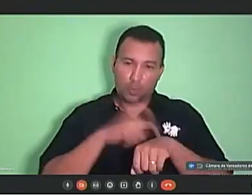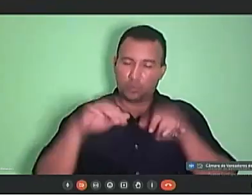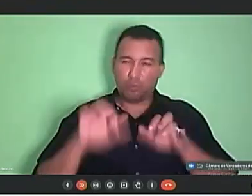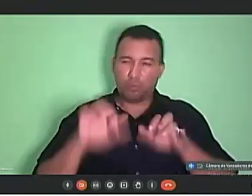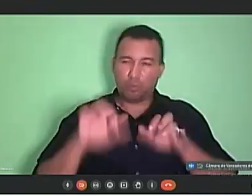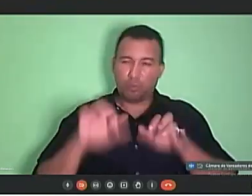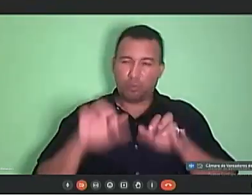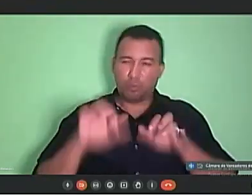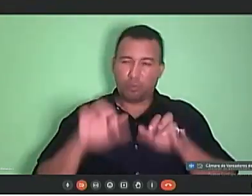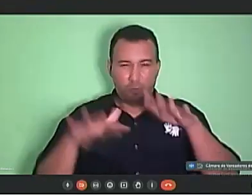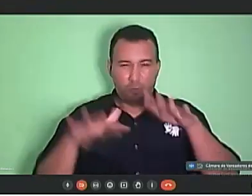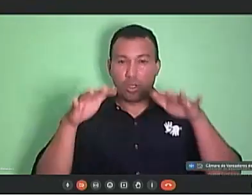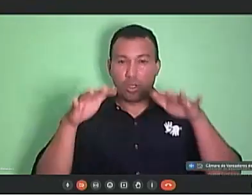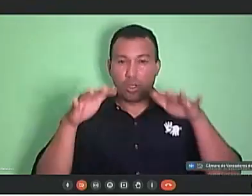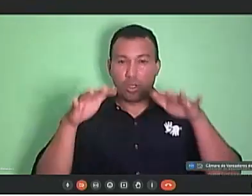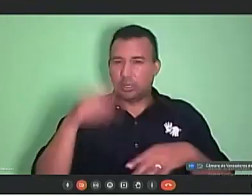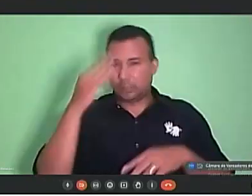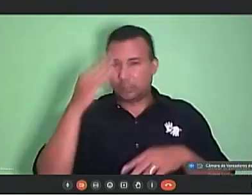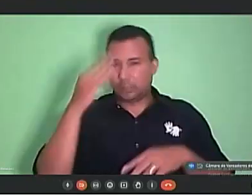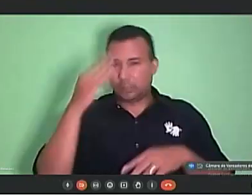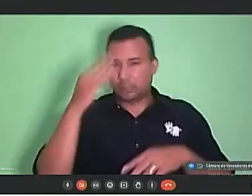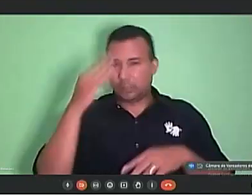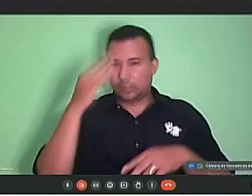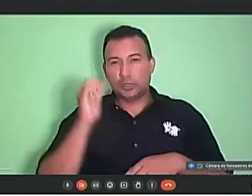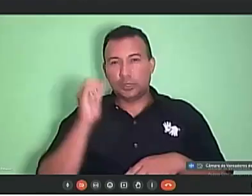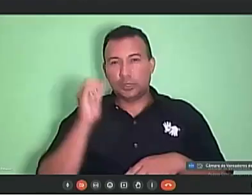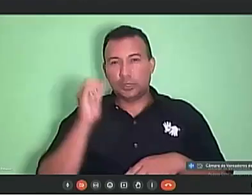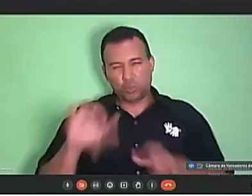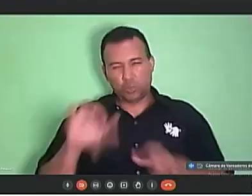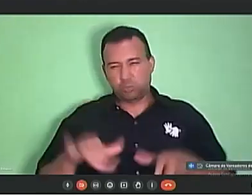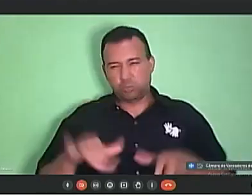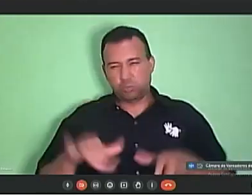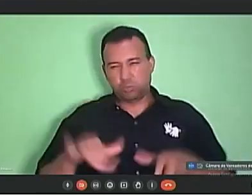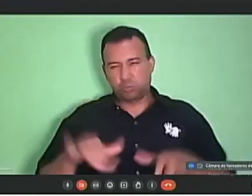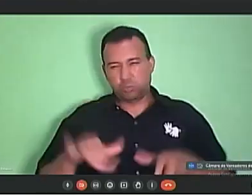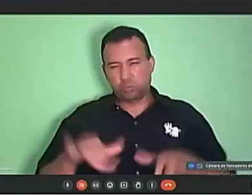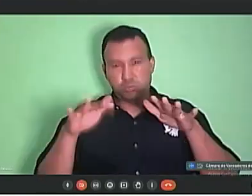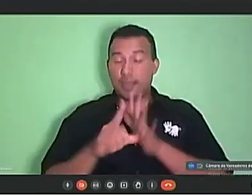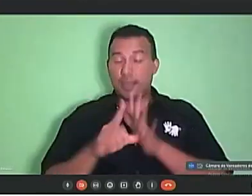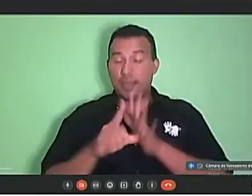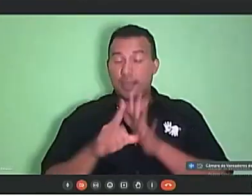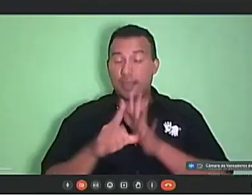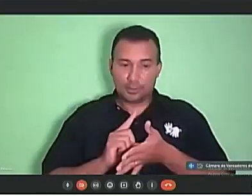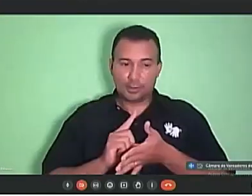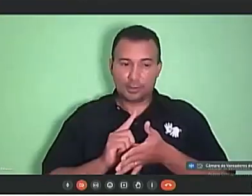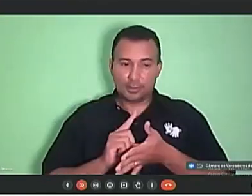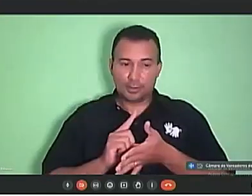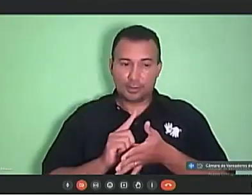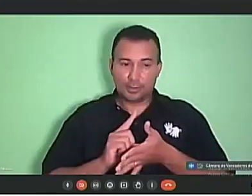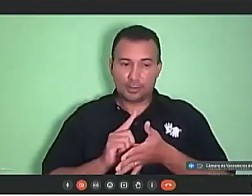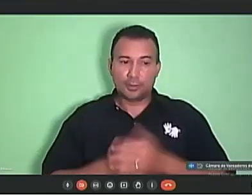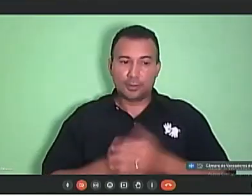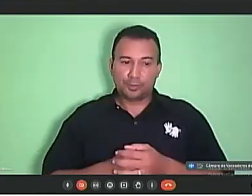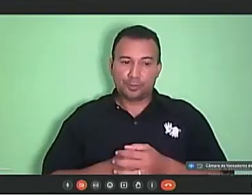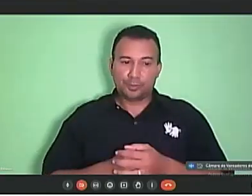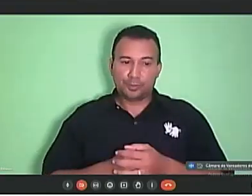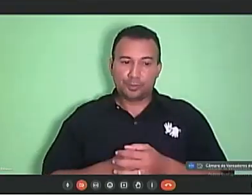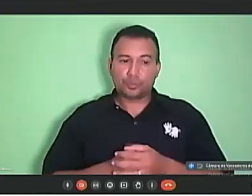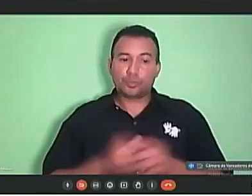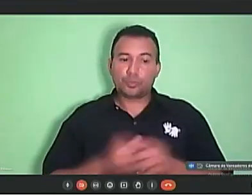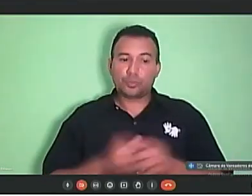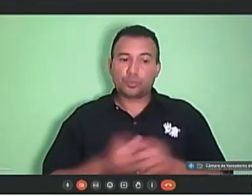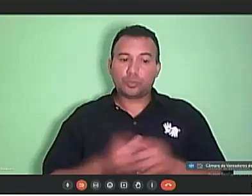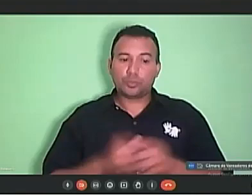maioria das chuvas causadas pelas cheias se precipitam antes das inundações, que são realmente causadas pelas chuvas